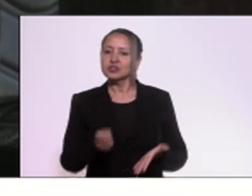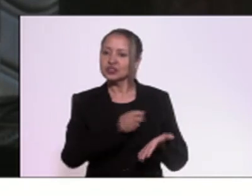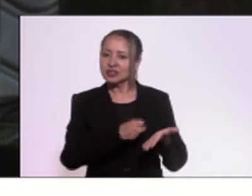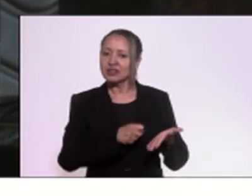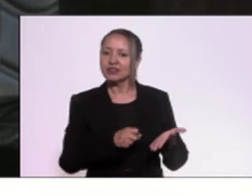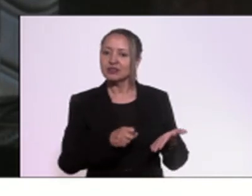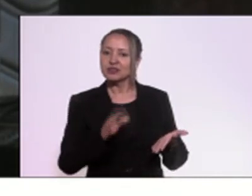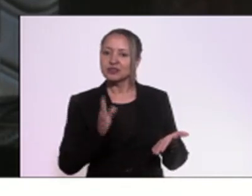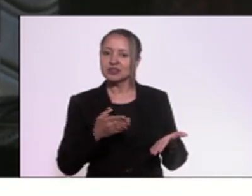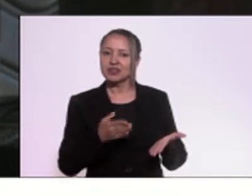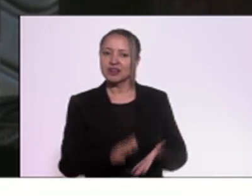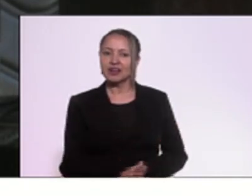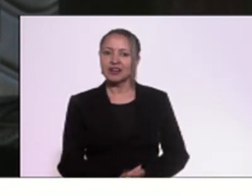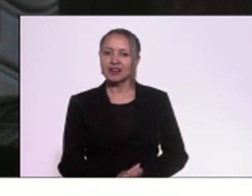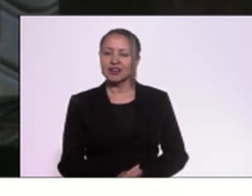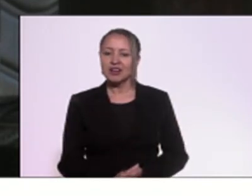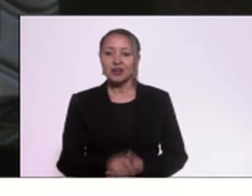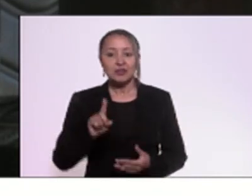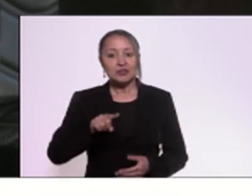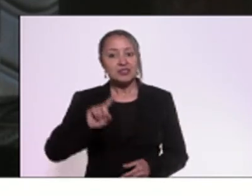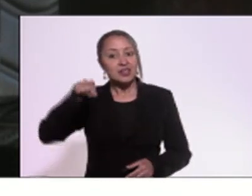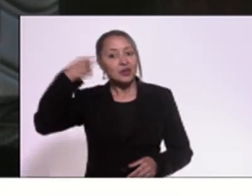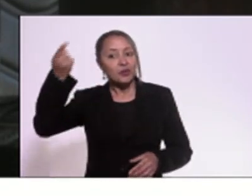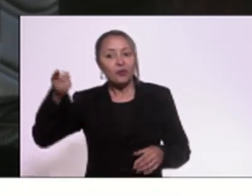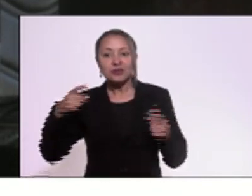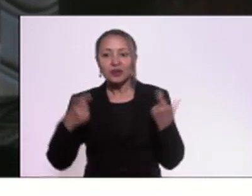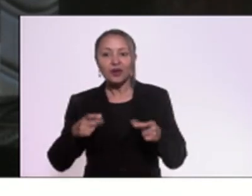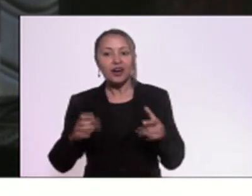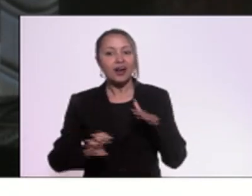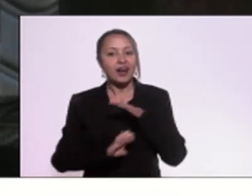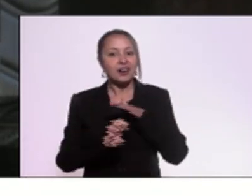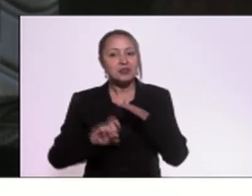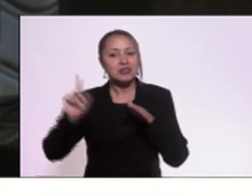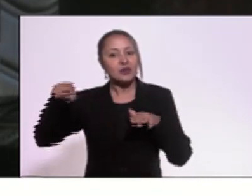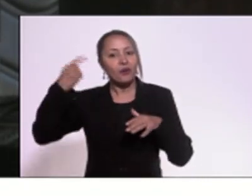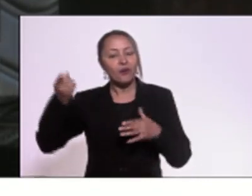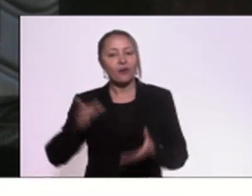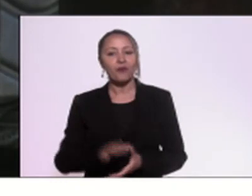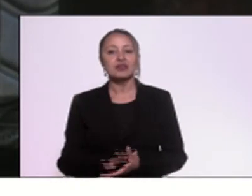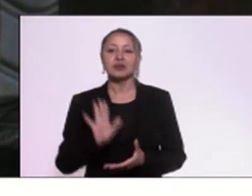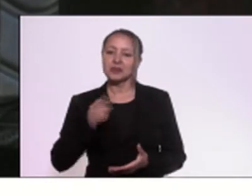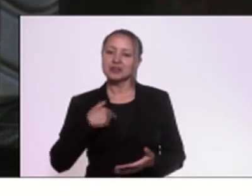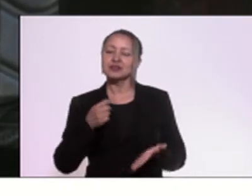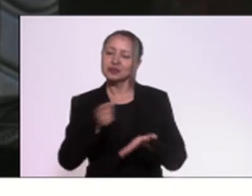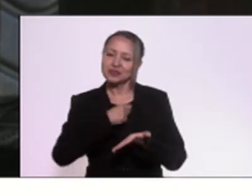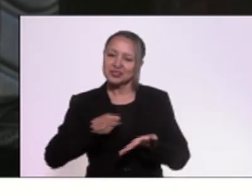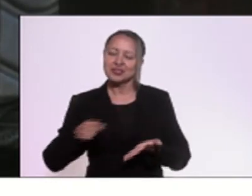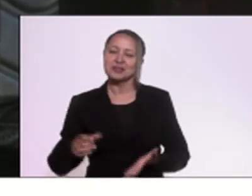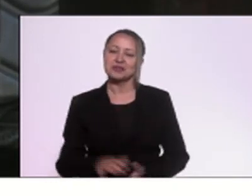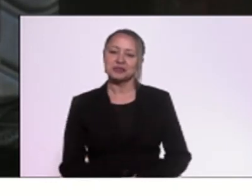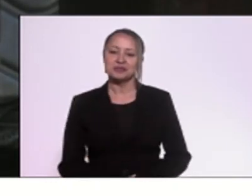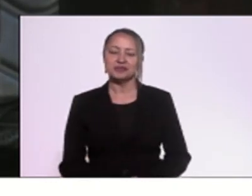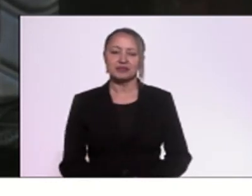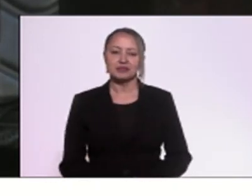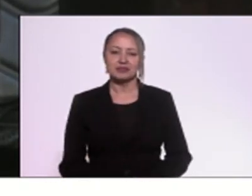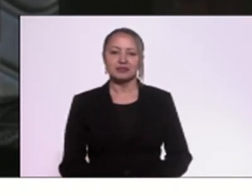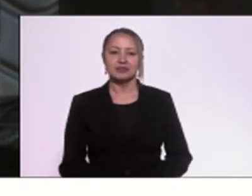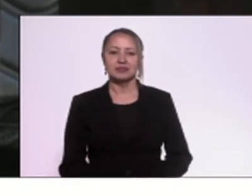da Rio Filme nos sentimos homenageados por participar em conjunto de toda essa